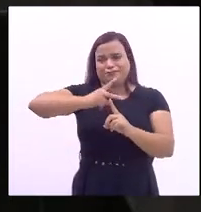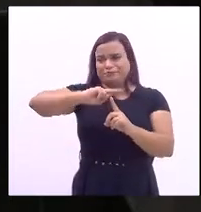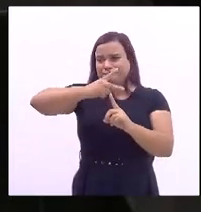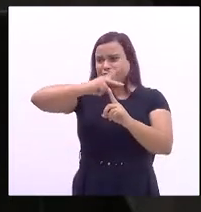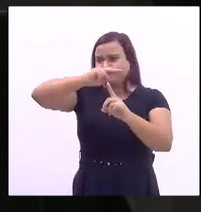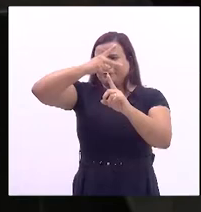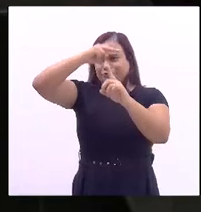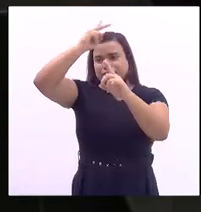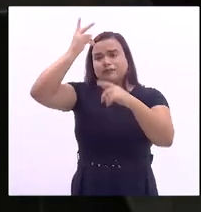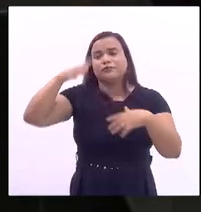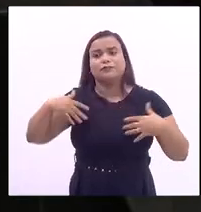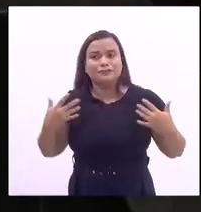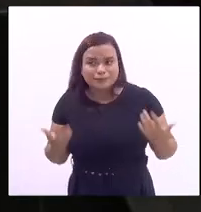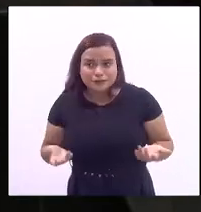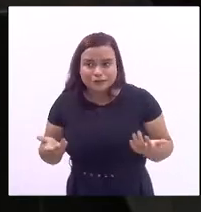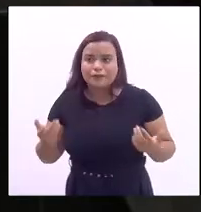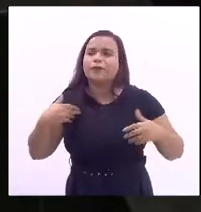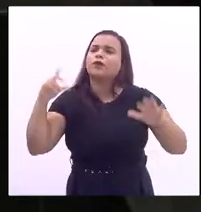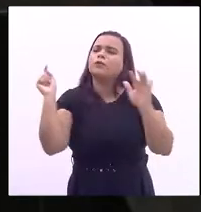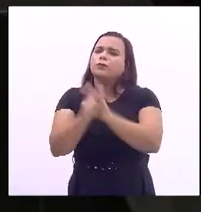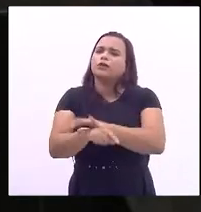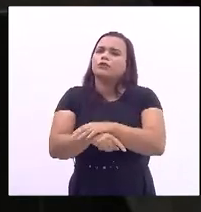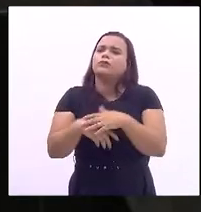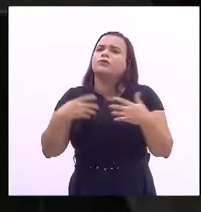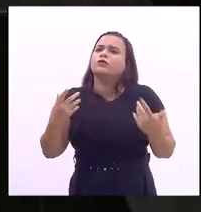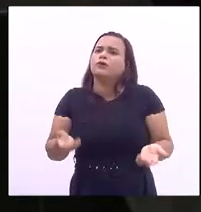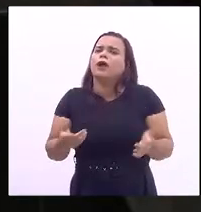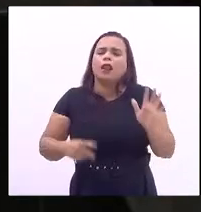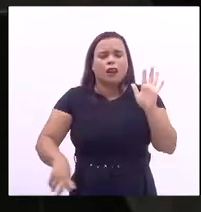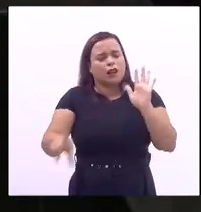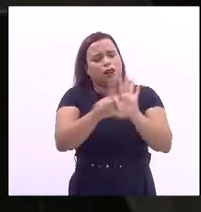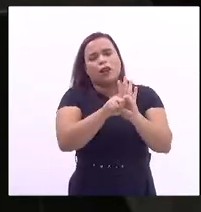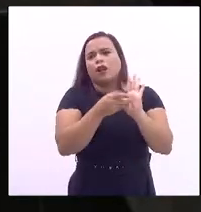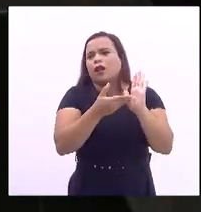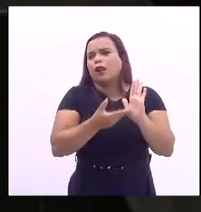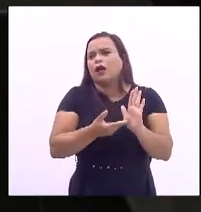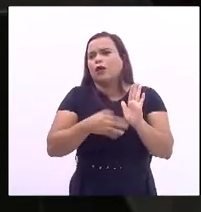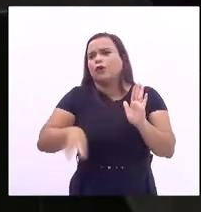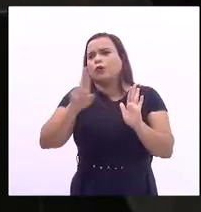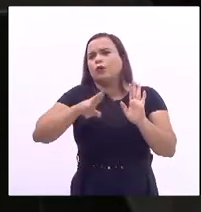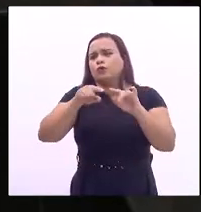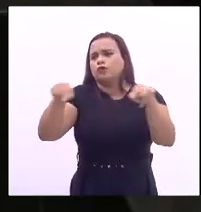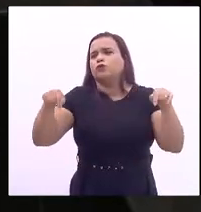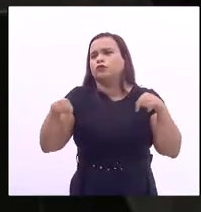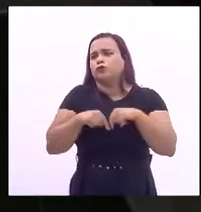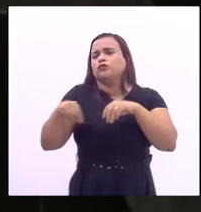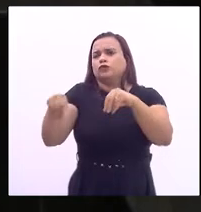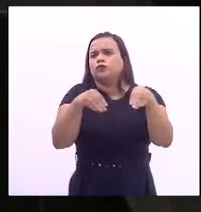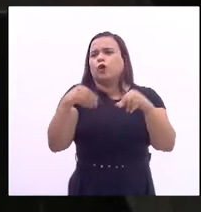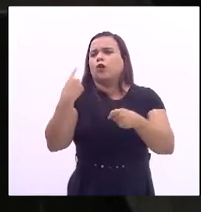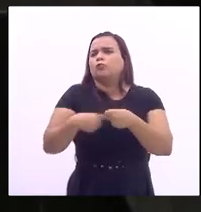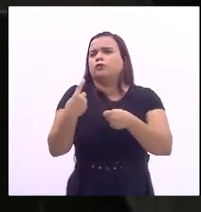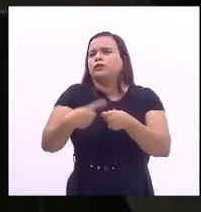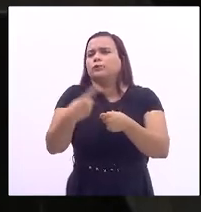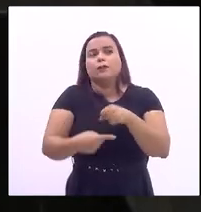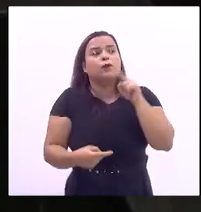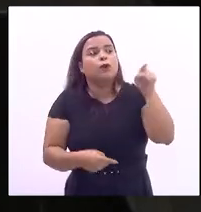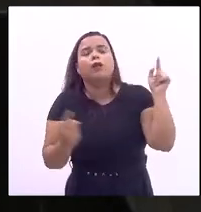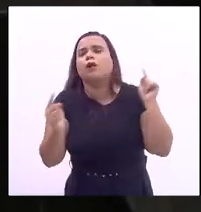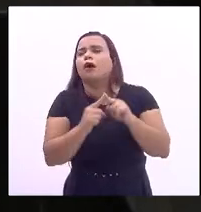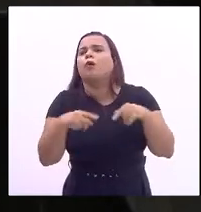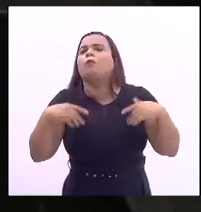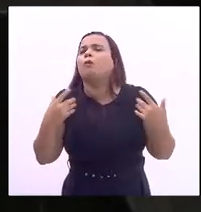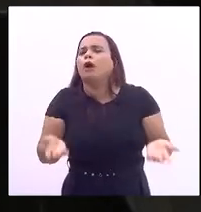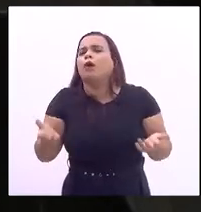para e eu pergunto qual é a legislação de uso do solo Municipal para esse imóvel